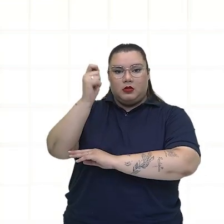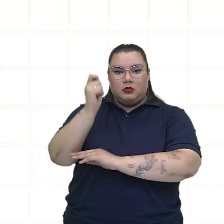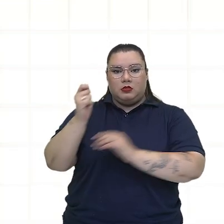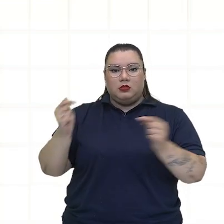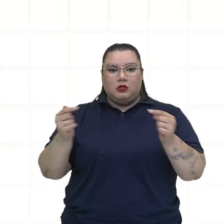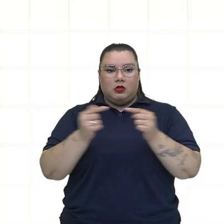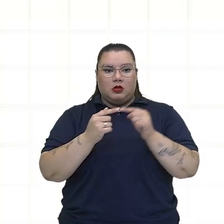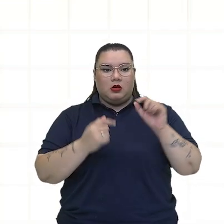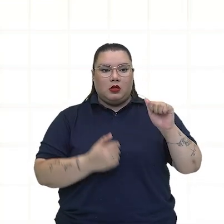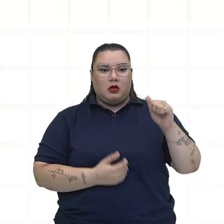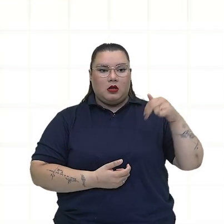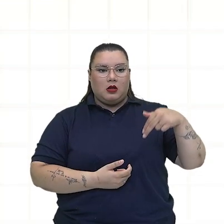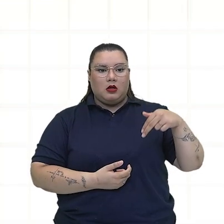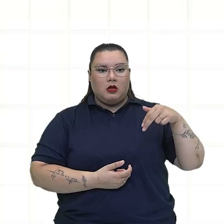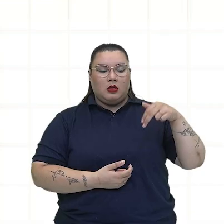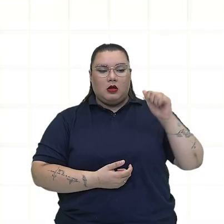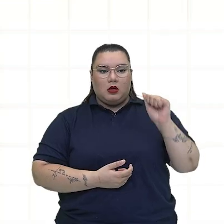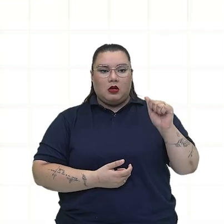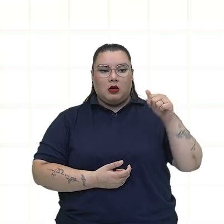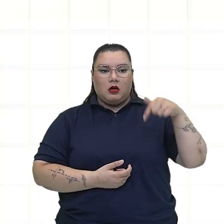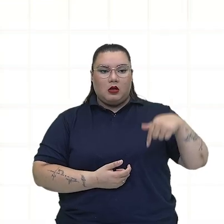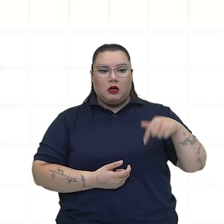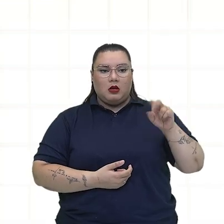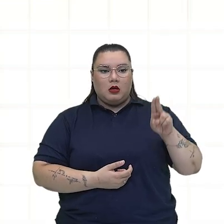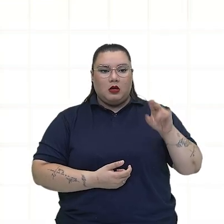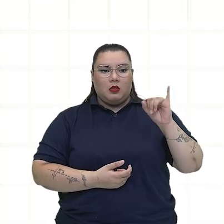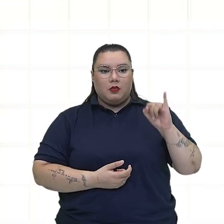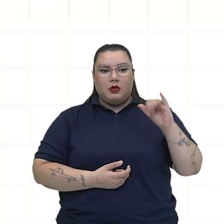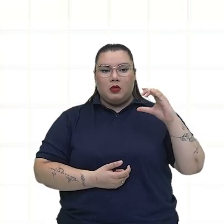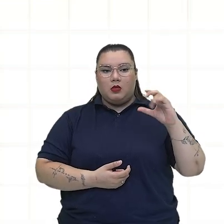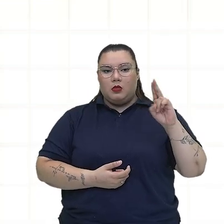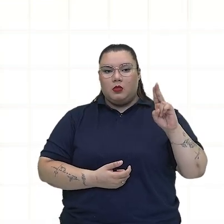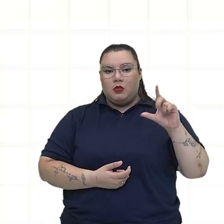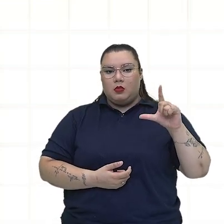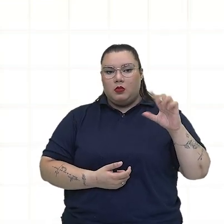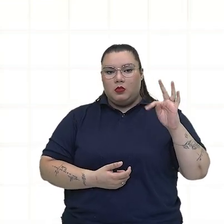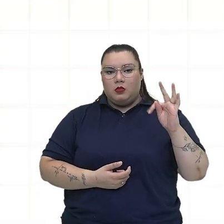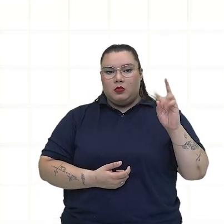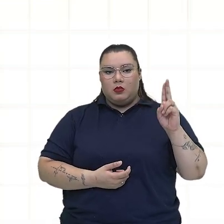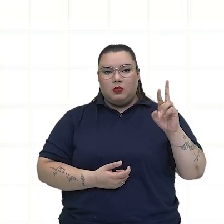a aquicultura, né? Ou seja, a pesca por captura,